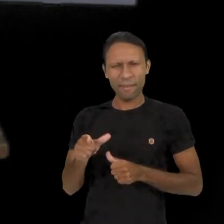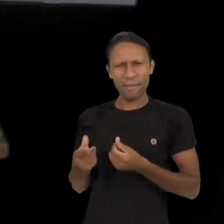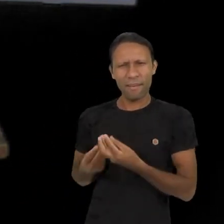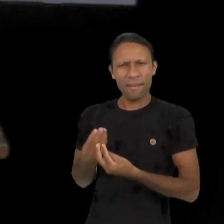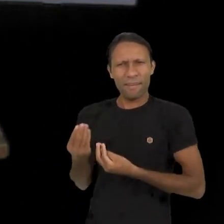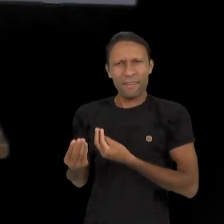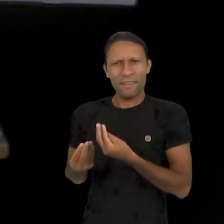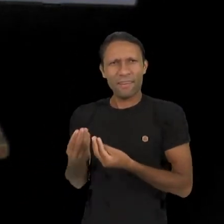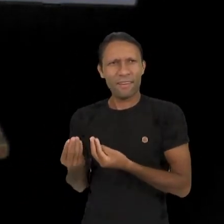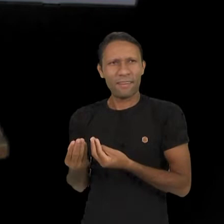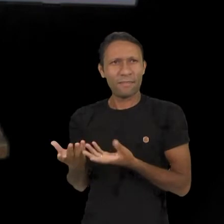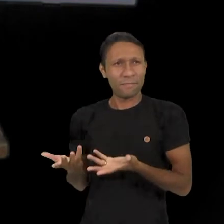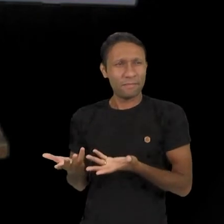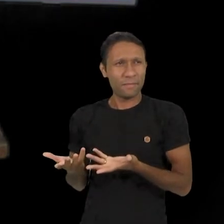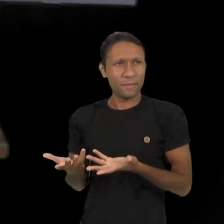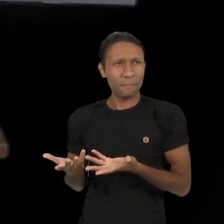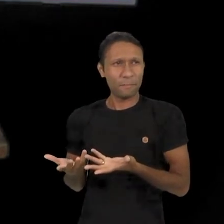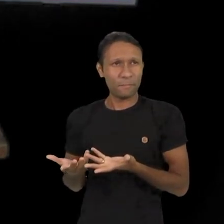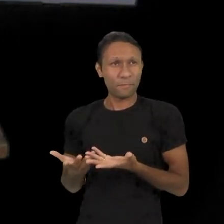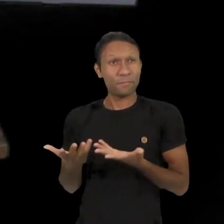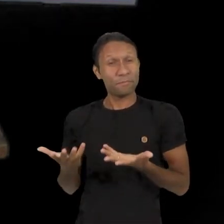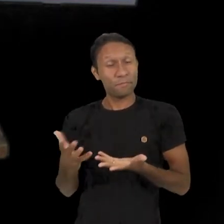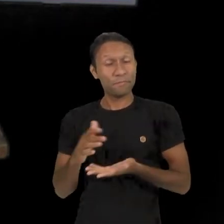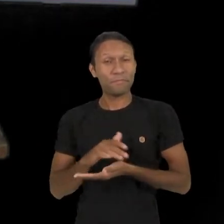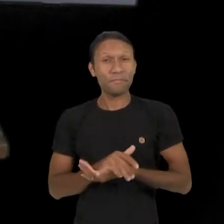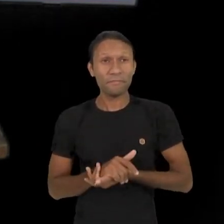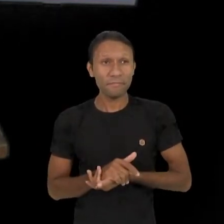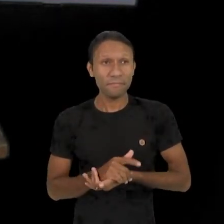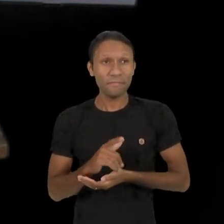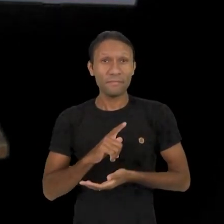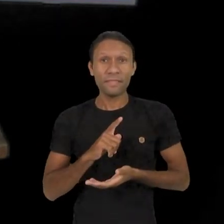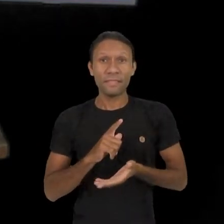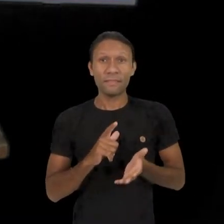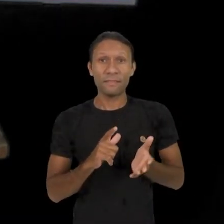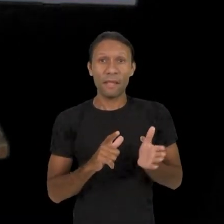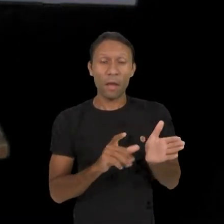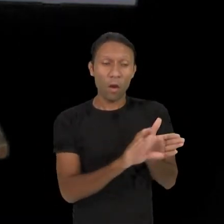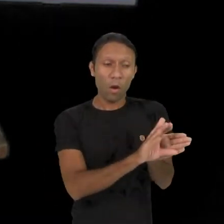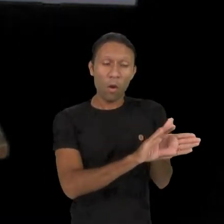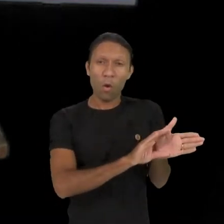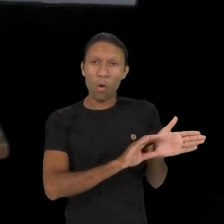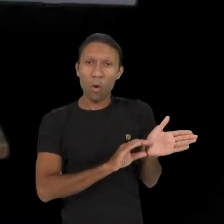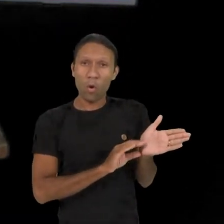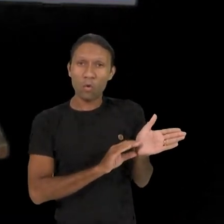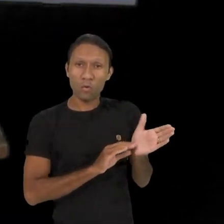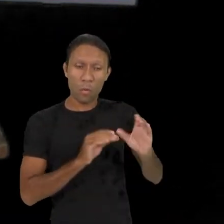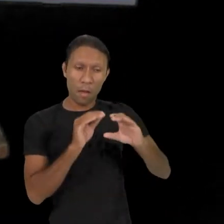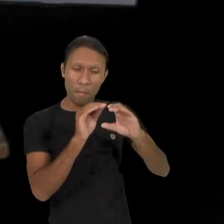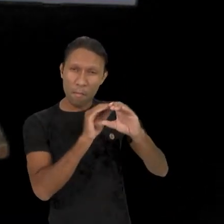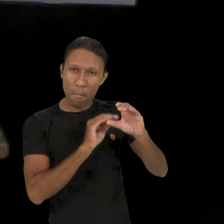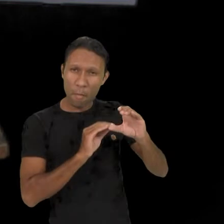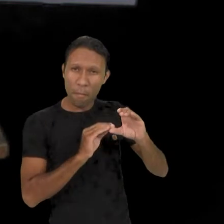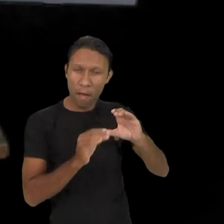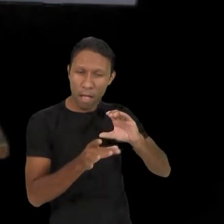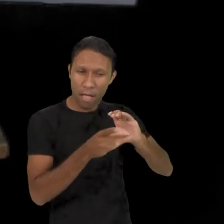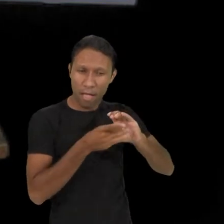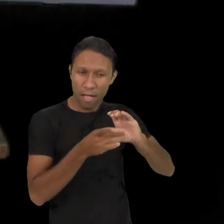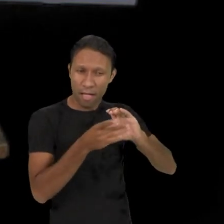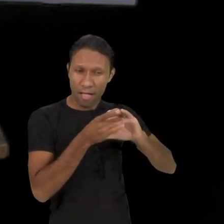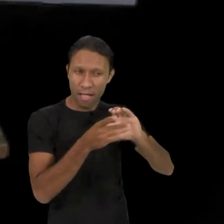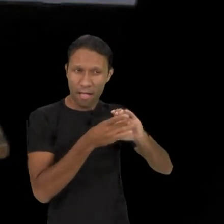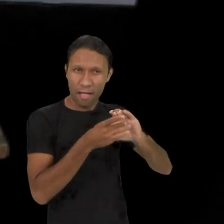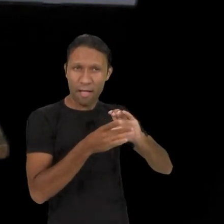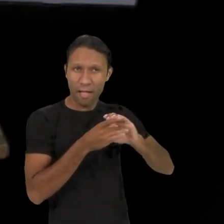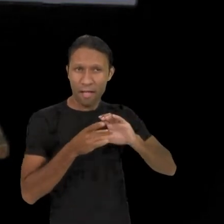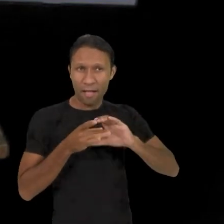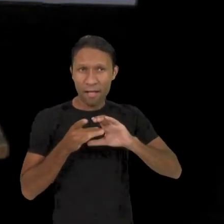daquele retículo, tá? Então, lógico, você tem o retículo endoplasmático rugoso aqui, ó, tá?